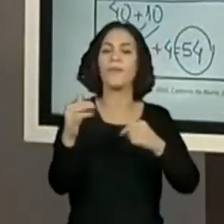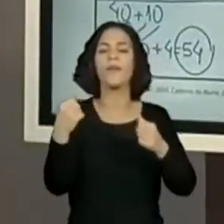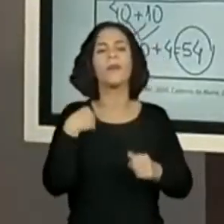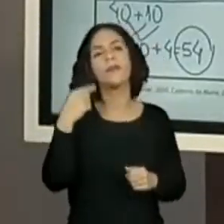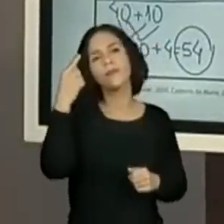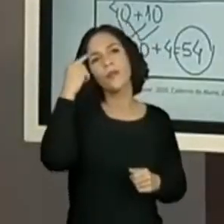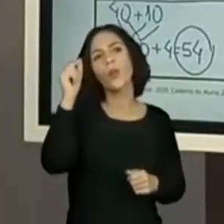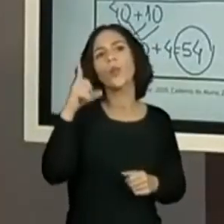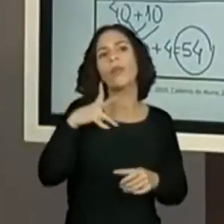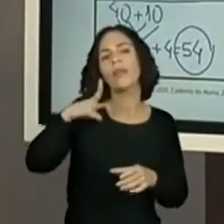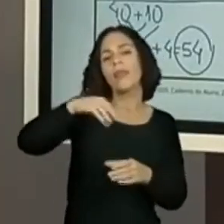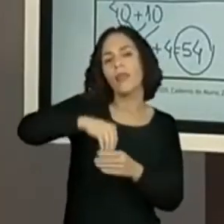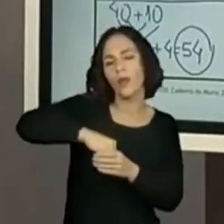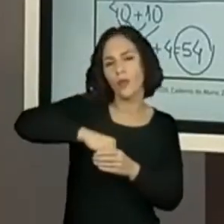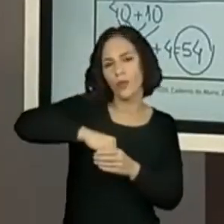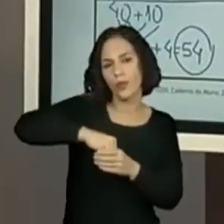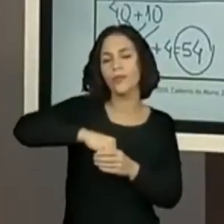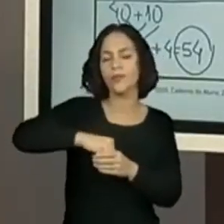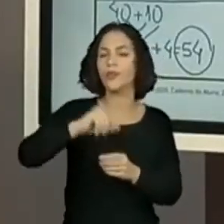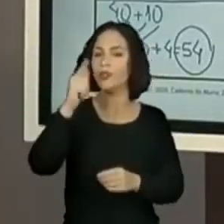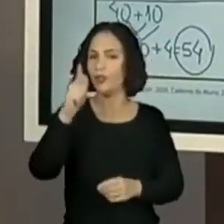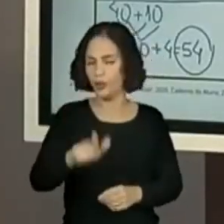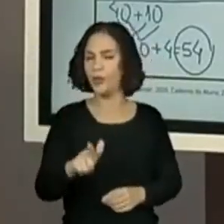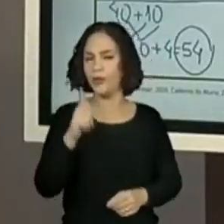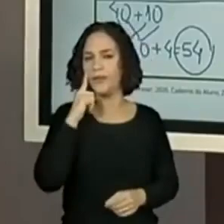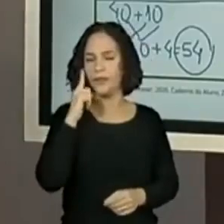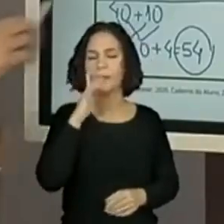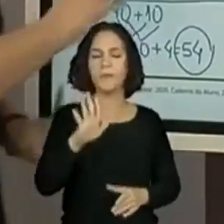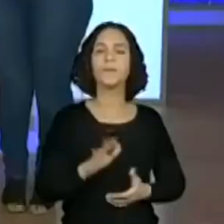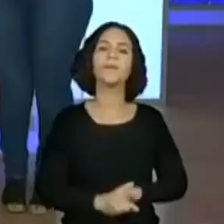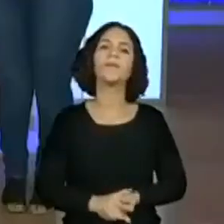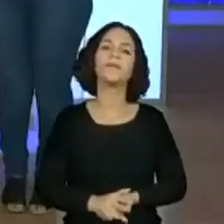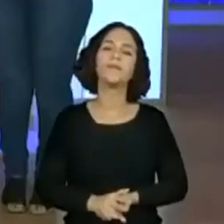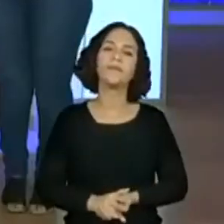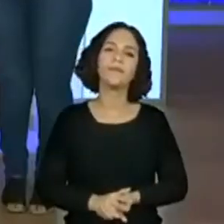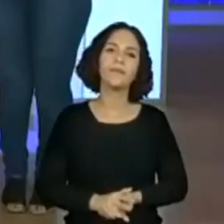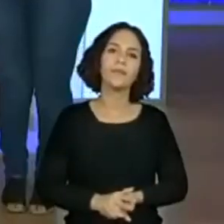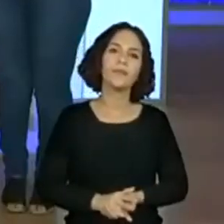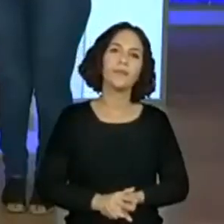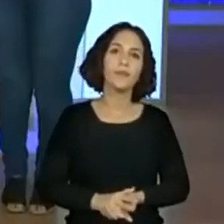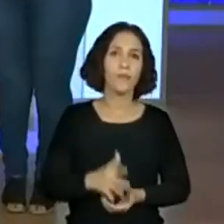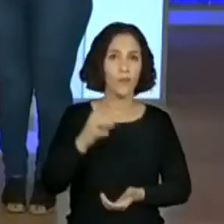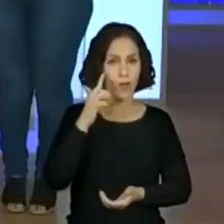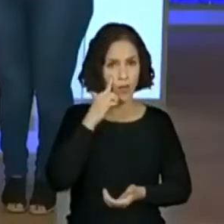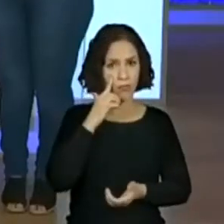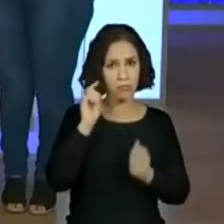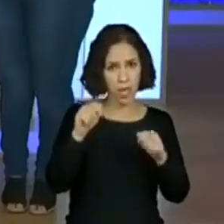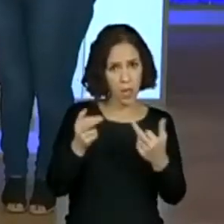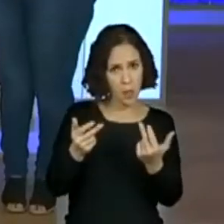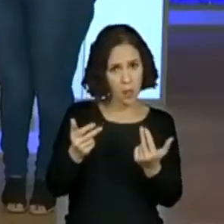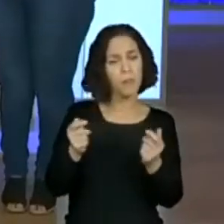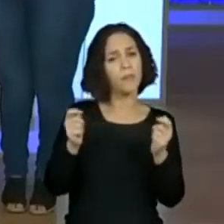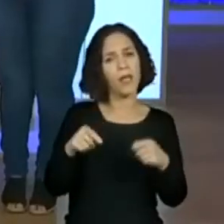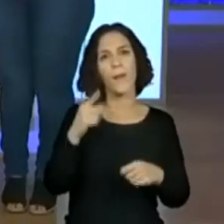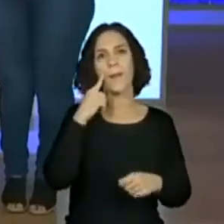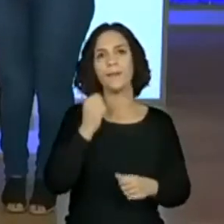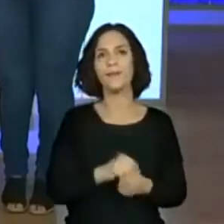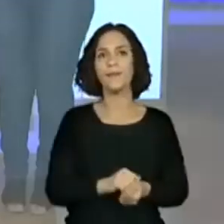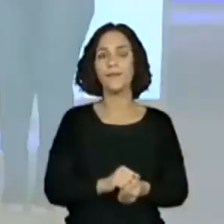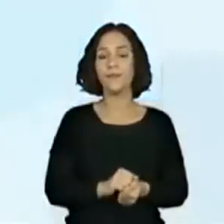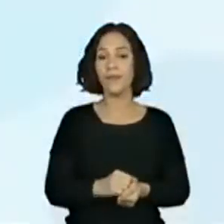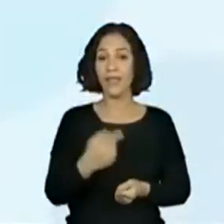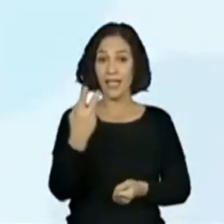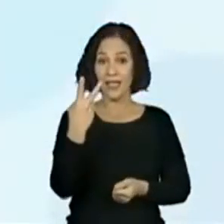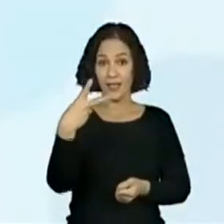do que tem no cofre, né? A gente vai fazer novamente para mostrar outras estratégias. Posso usar a mesma estratégia? Posso. Ó, eu tenho duas notas